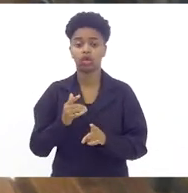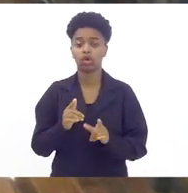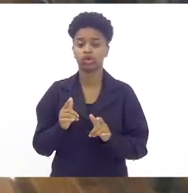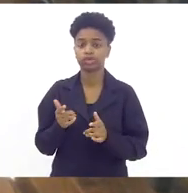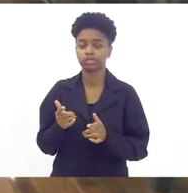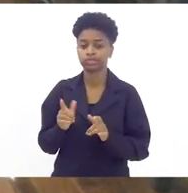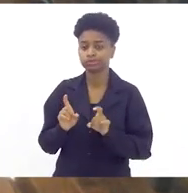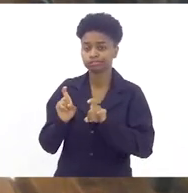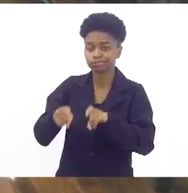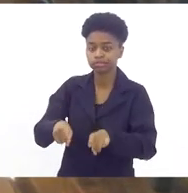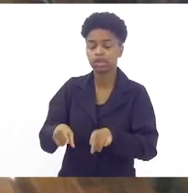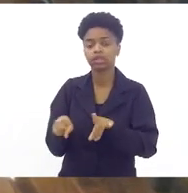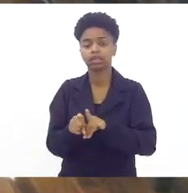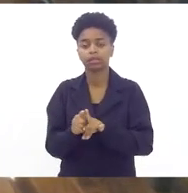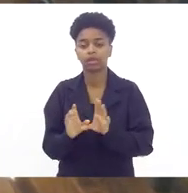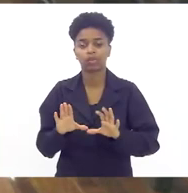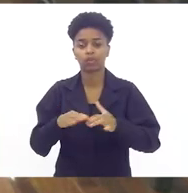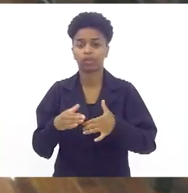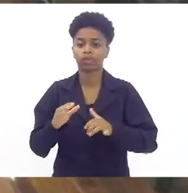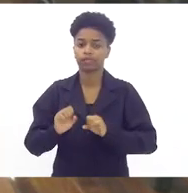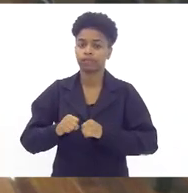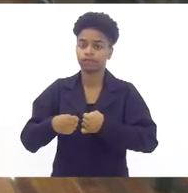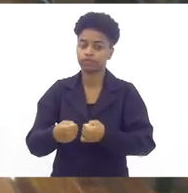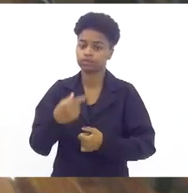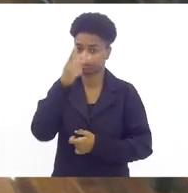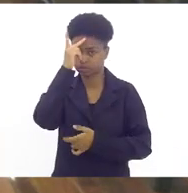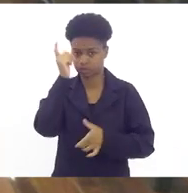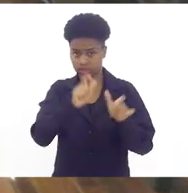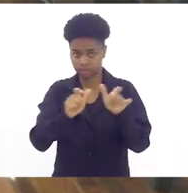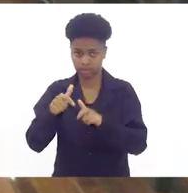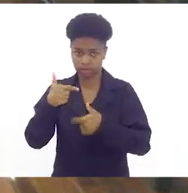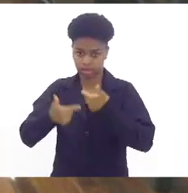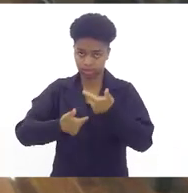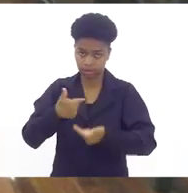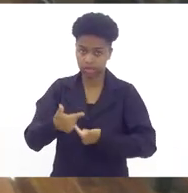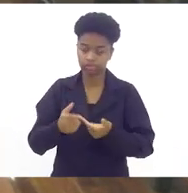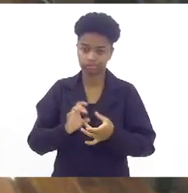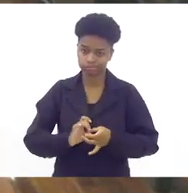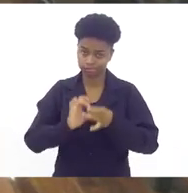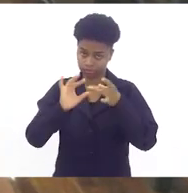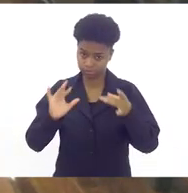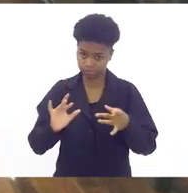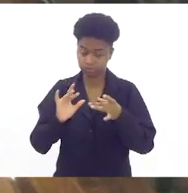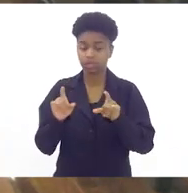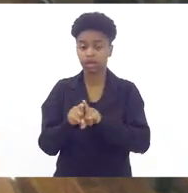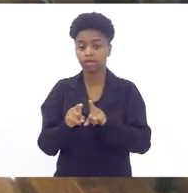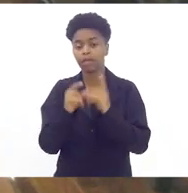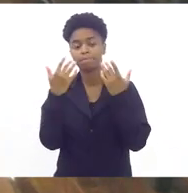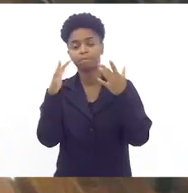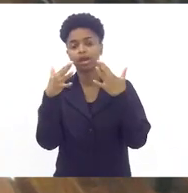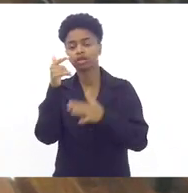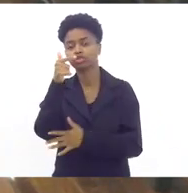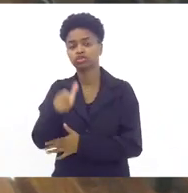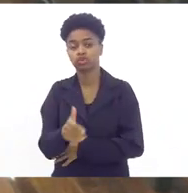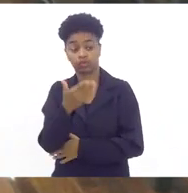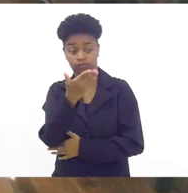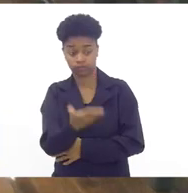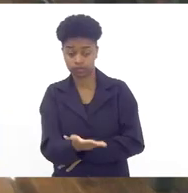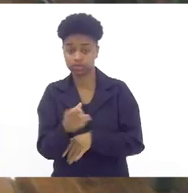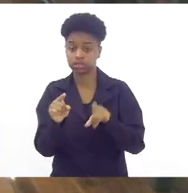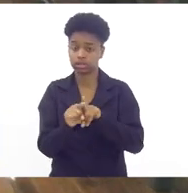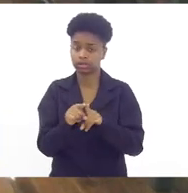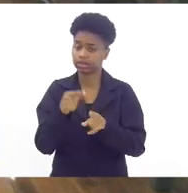comissão de defesa das trabalhadoras e dos trabalhadores tá à disposição e parabenizar mais uma vez vossa excelência